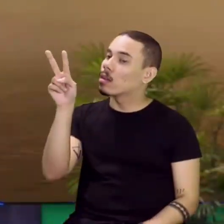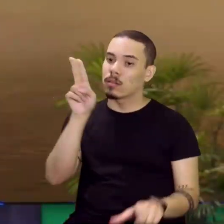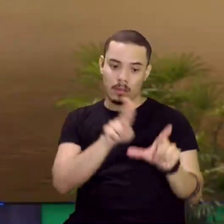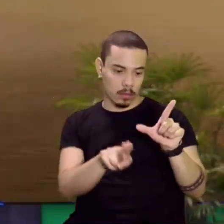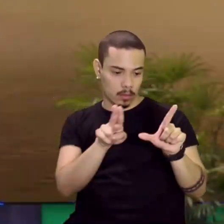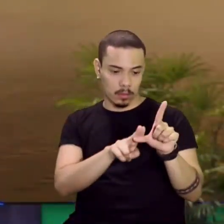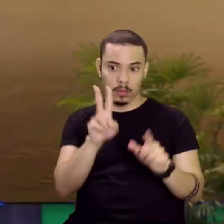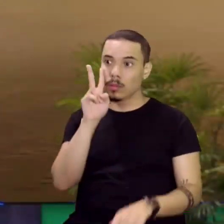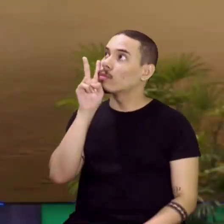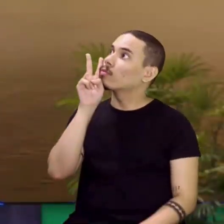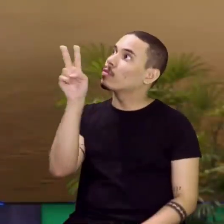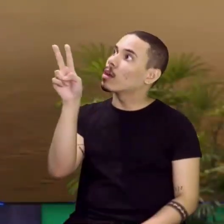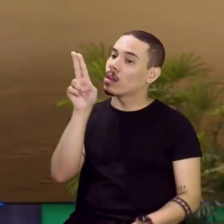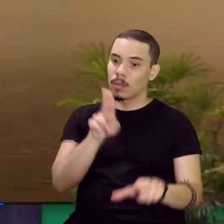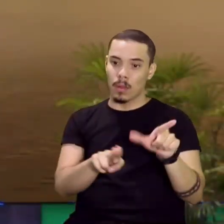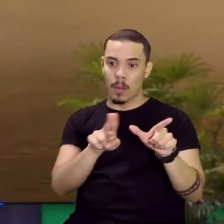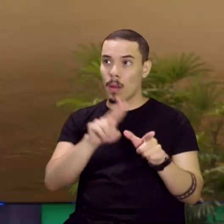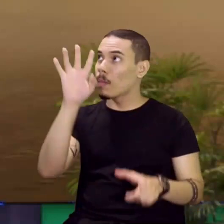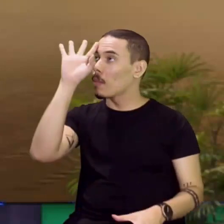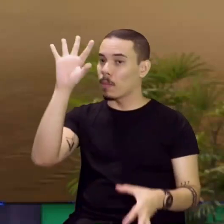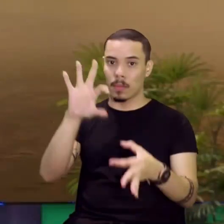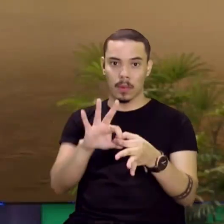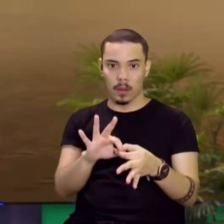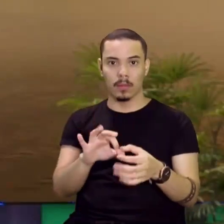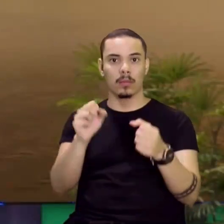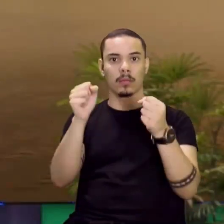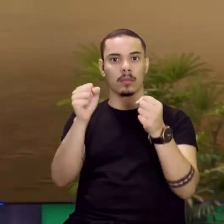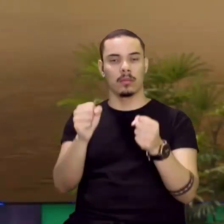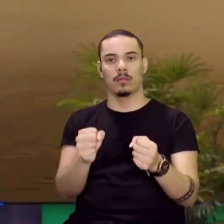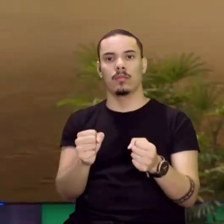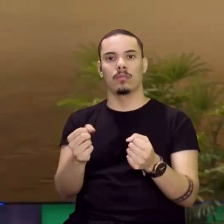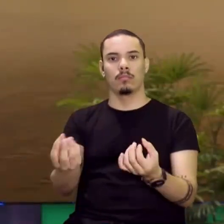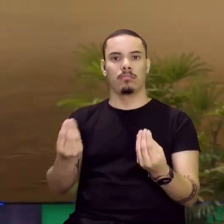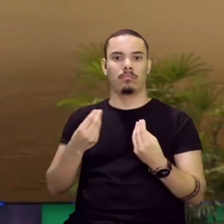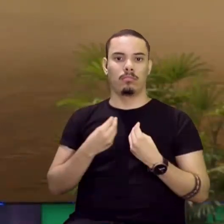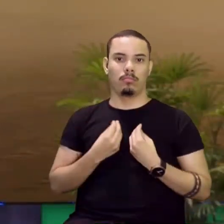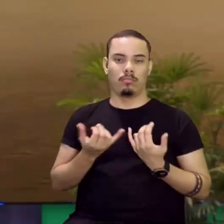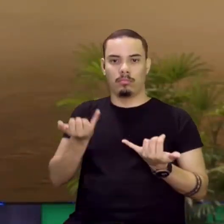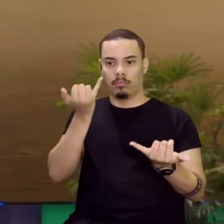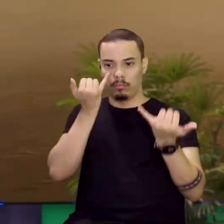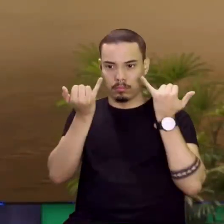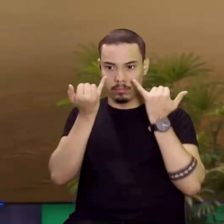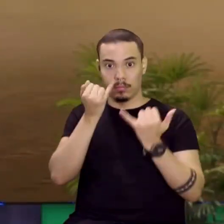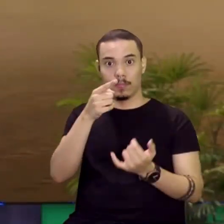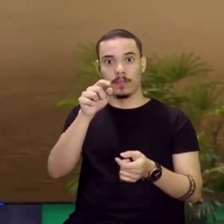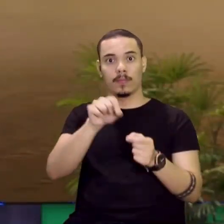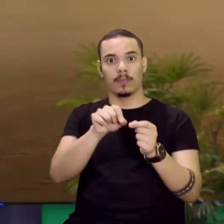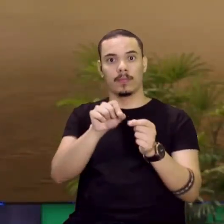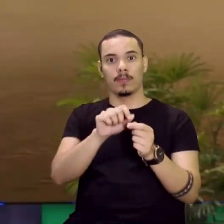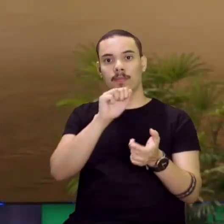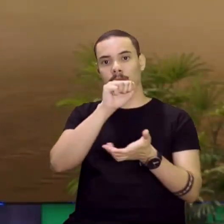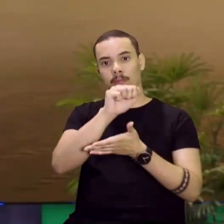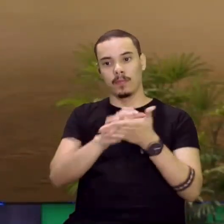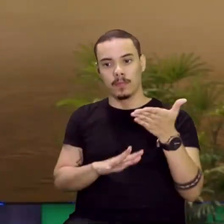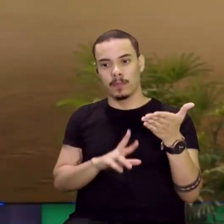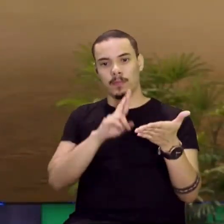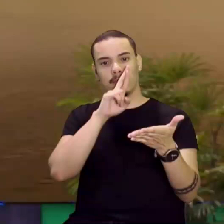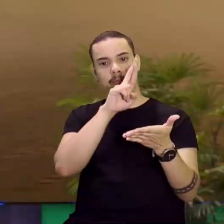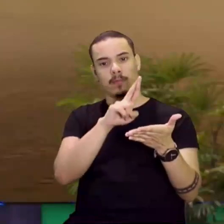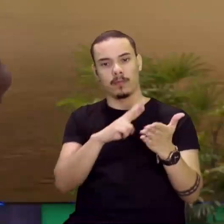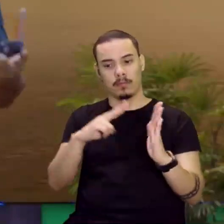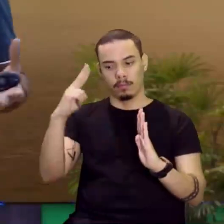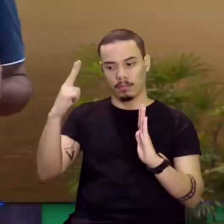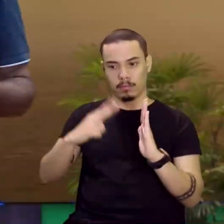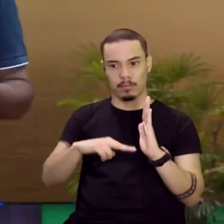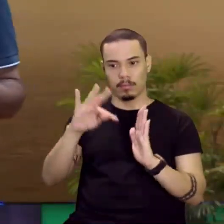o mapa, tá? Pode ir e vai comunicando. Quando você vai fazer um exercício, quando você vai fazer uma